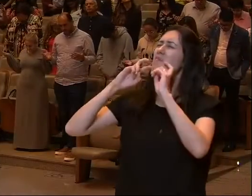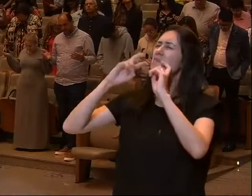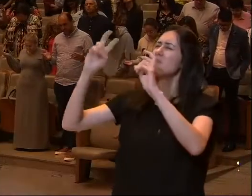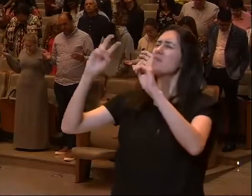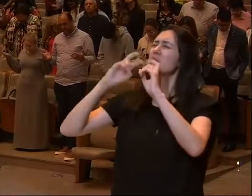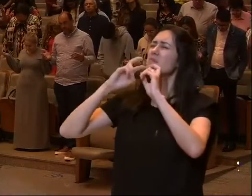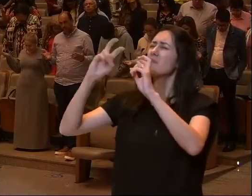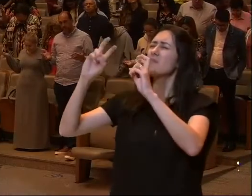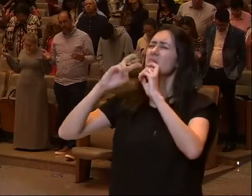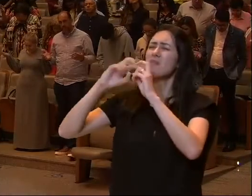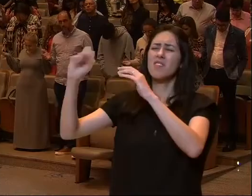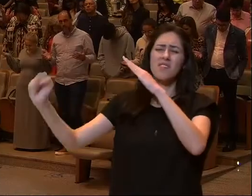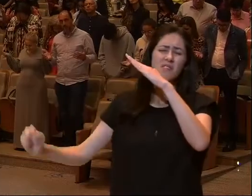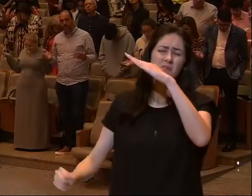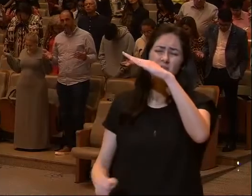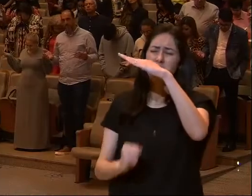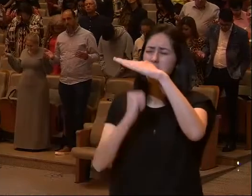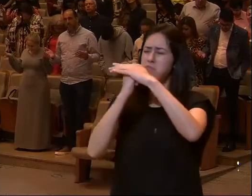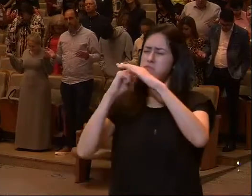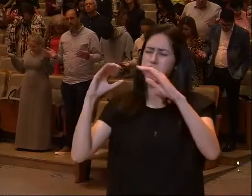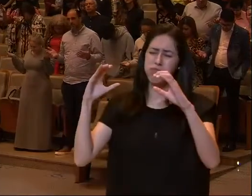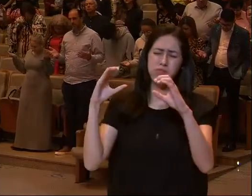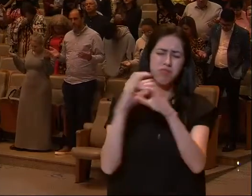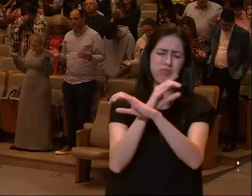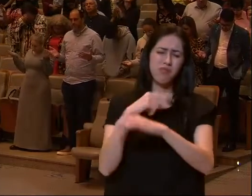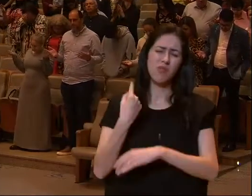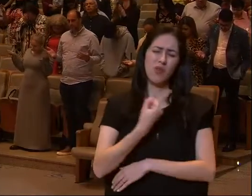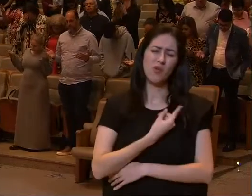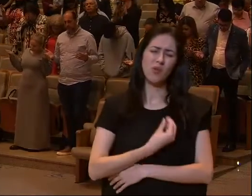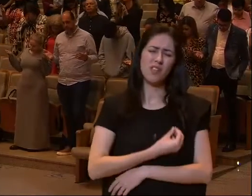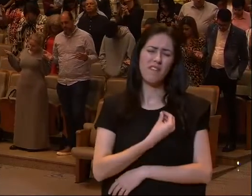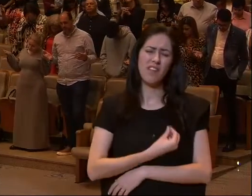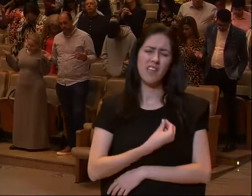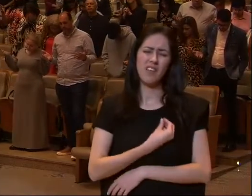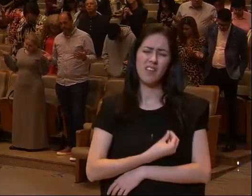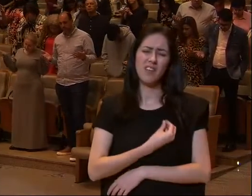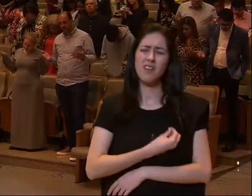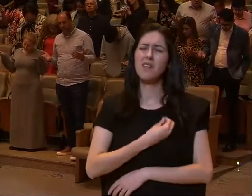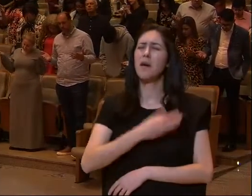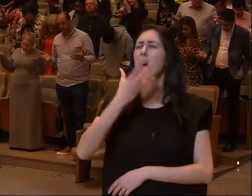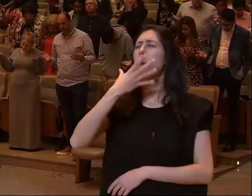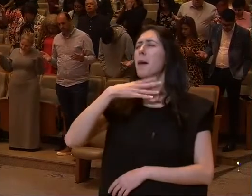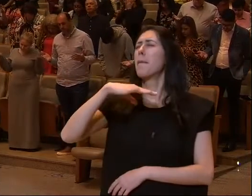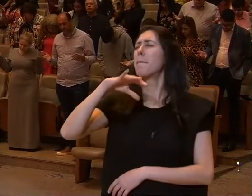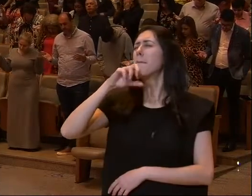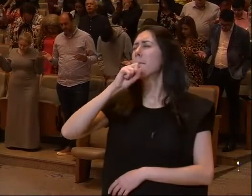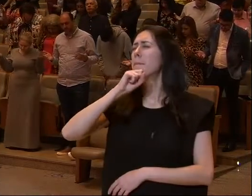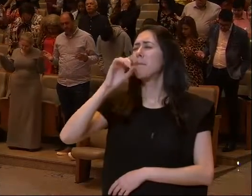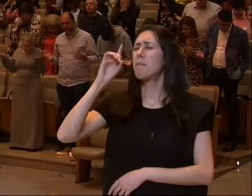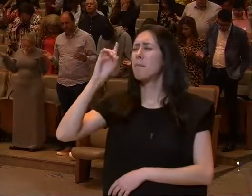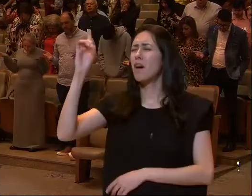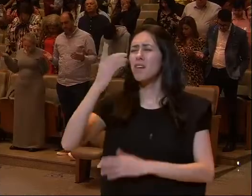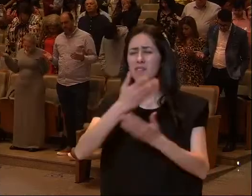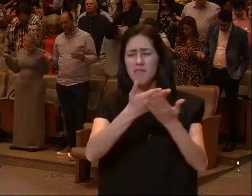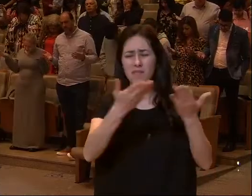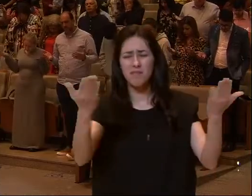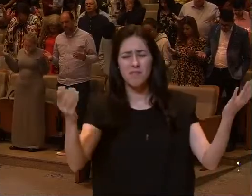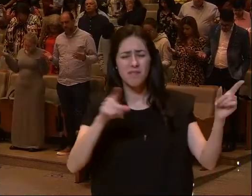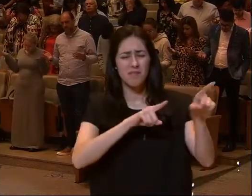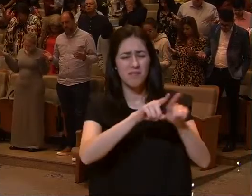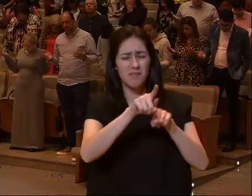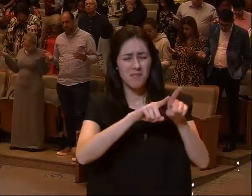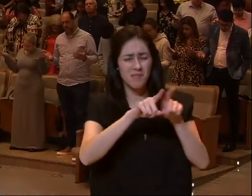por plenitude de Deus nas nossas vidas. Pai, que os meus irmãos, que nós